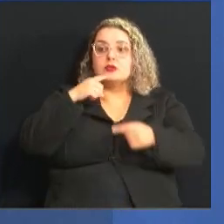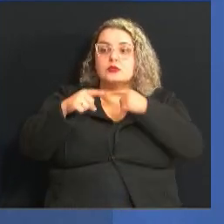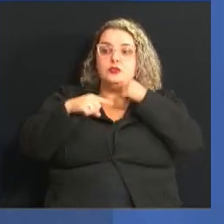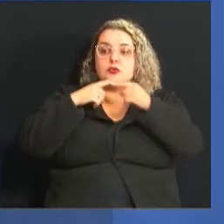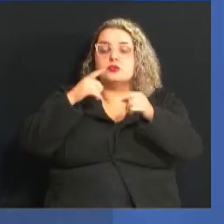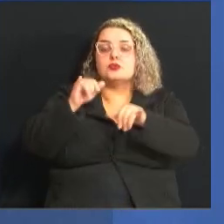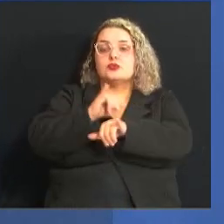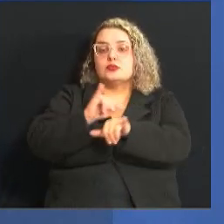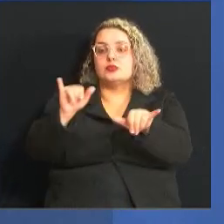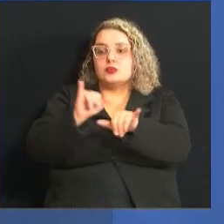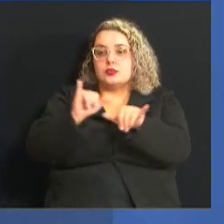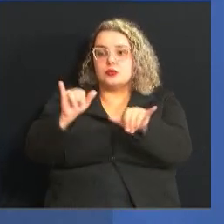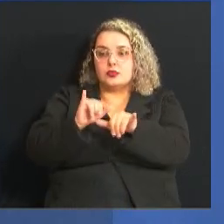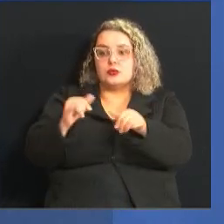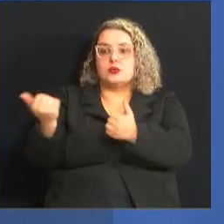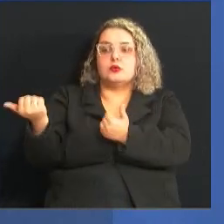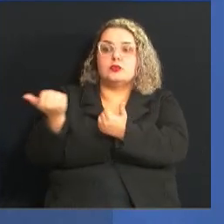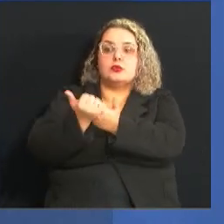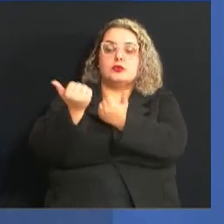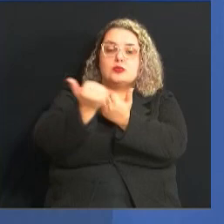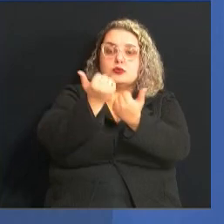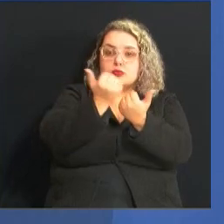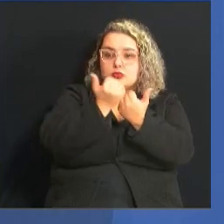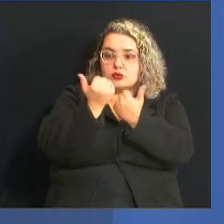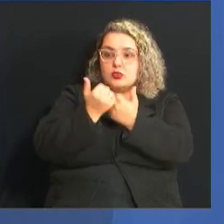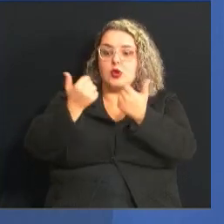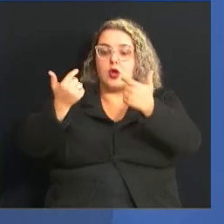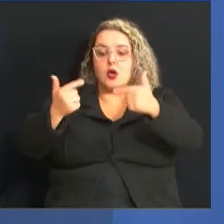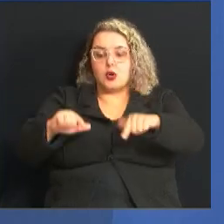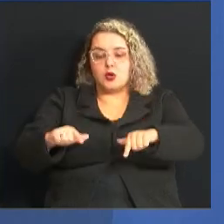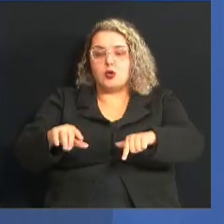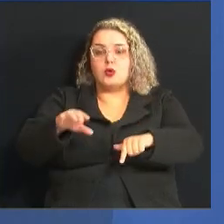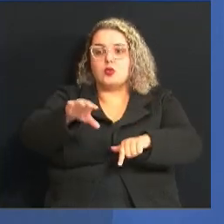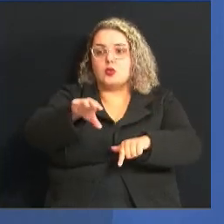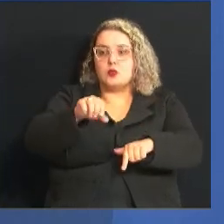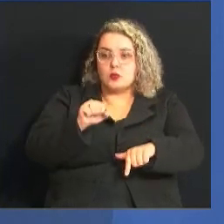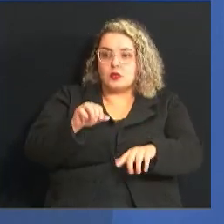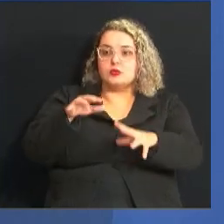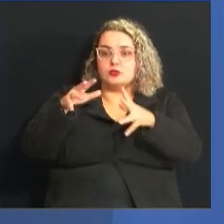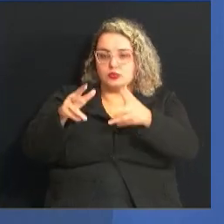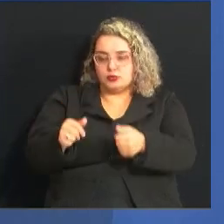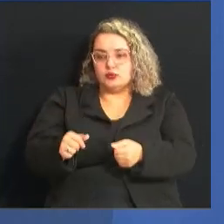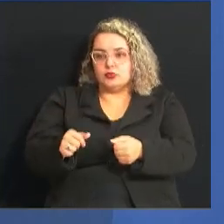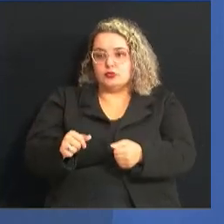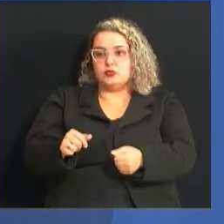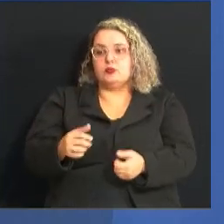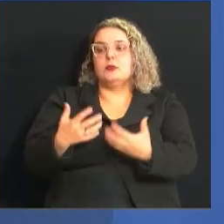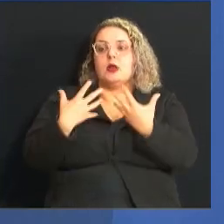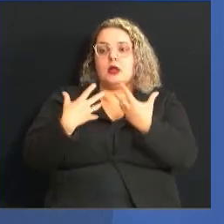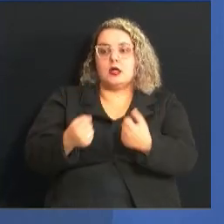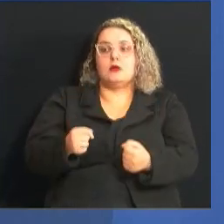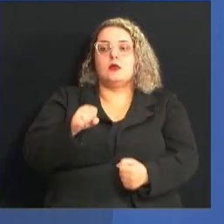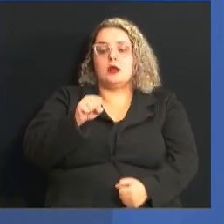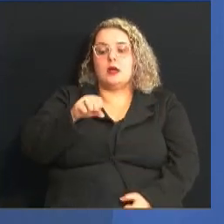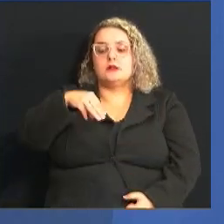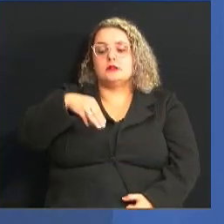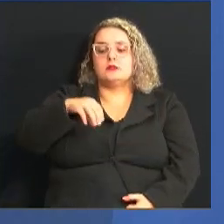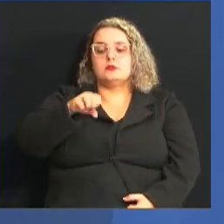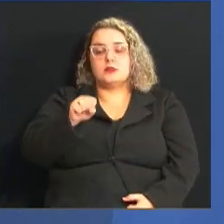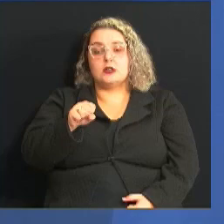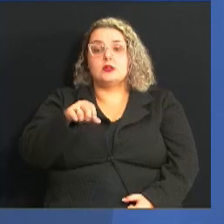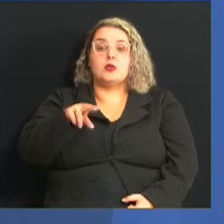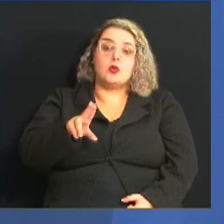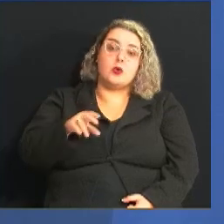avisar sobre essa substituição, local onde é para retirar e tudo mais, vão receber SMS, ou se você tem